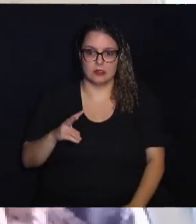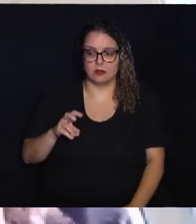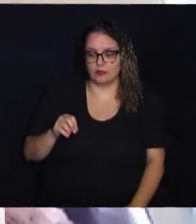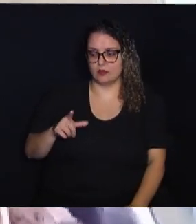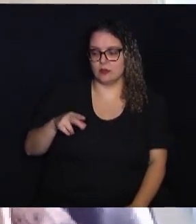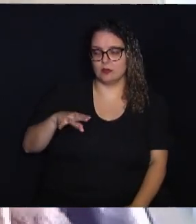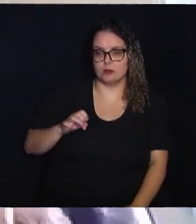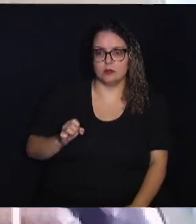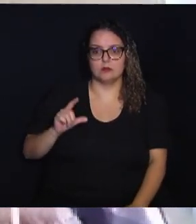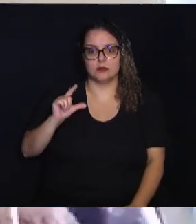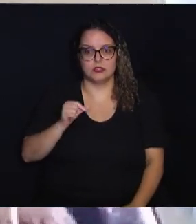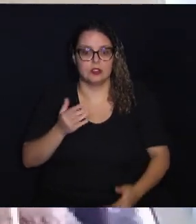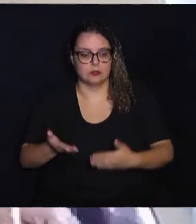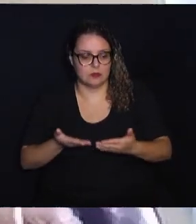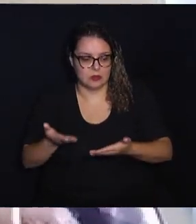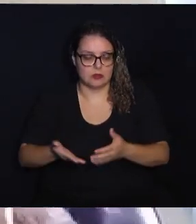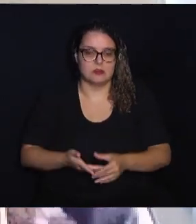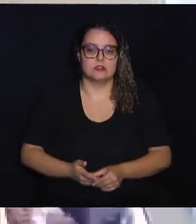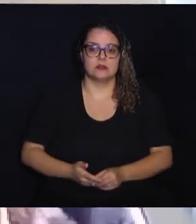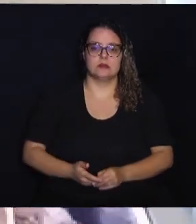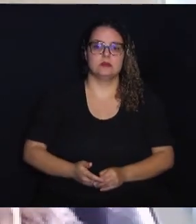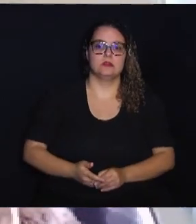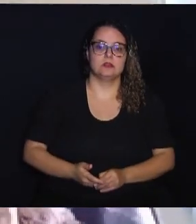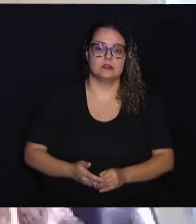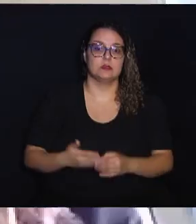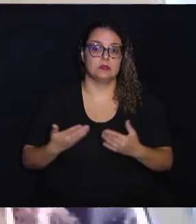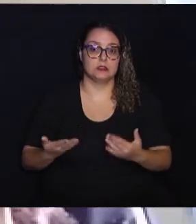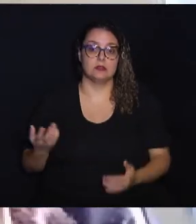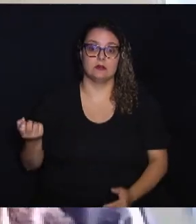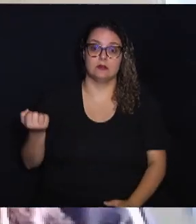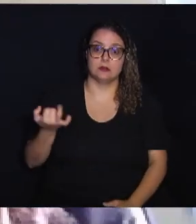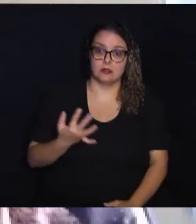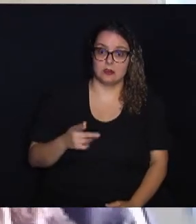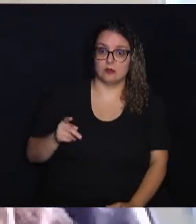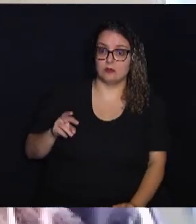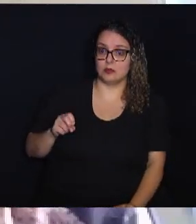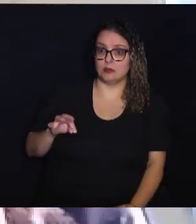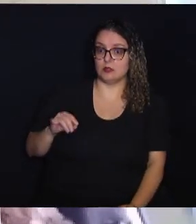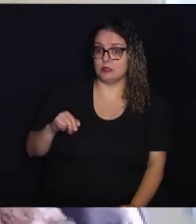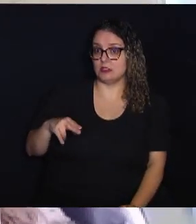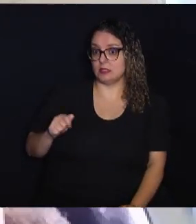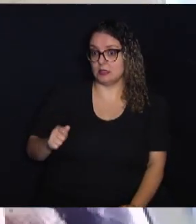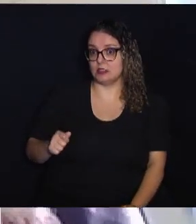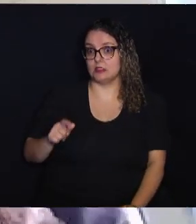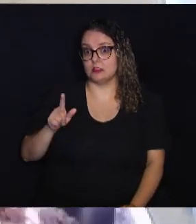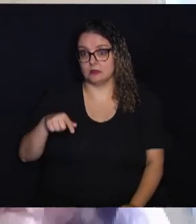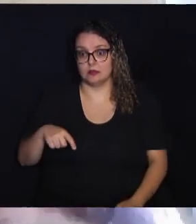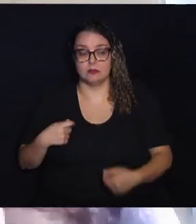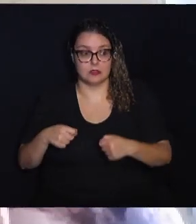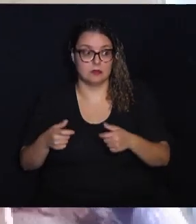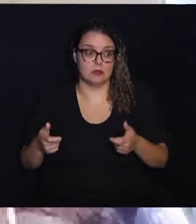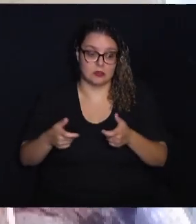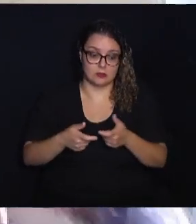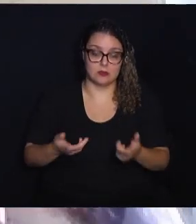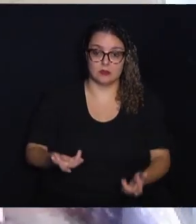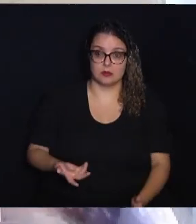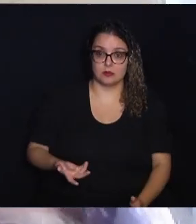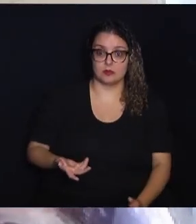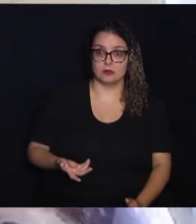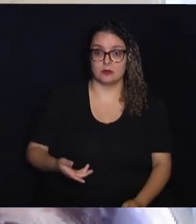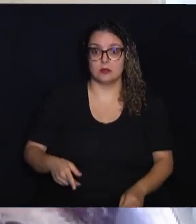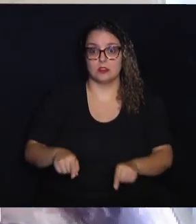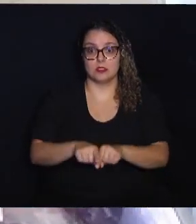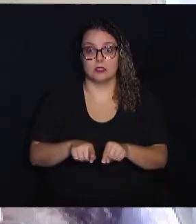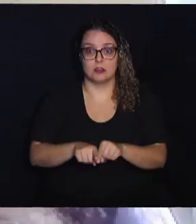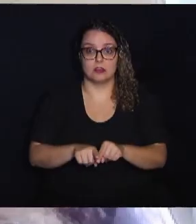um volume de água muito menor que vai ser tratada, né? Então, a quantidade de proteínas que a gente vai precisar seria menor, e